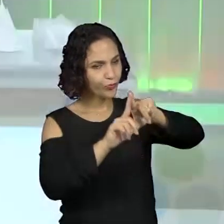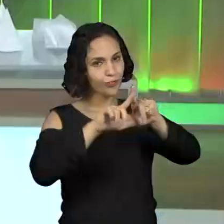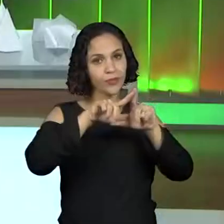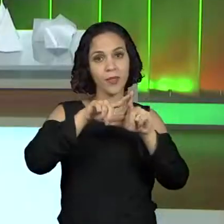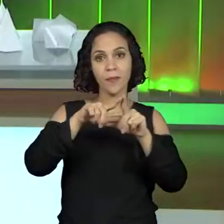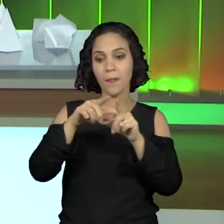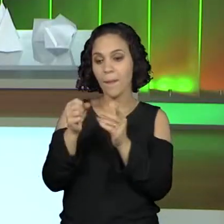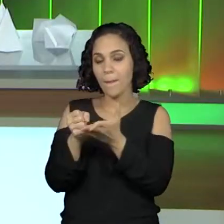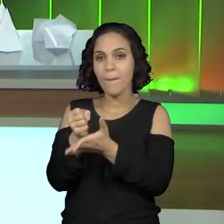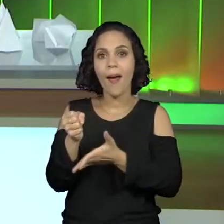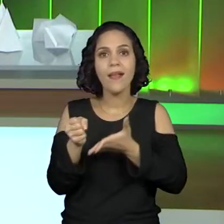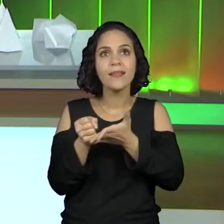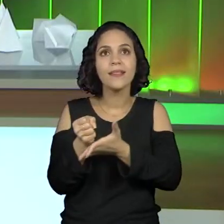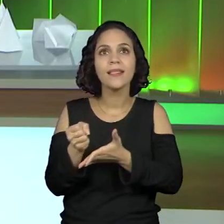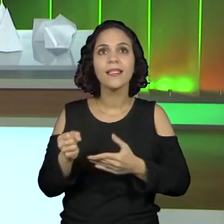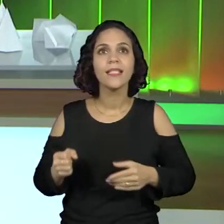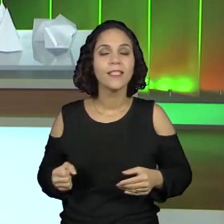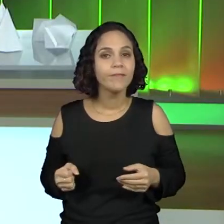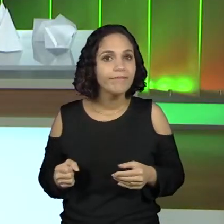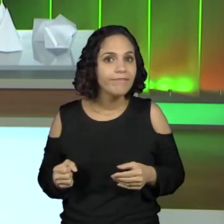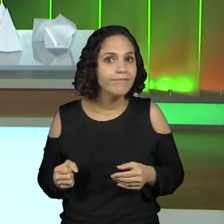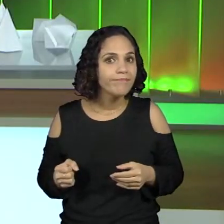pirâmide de base...